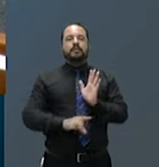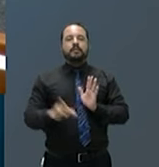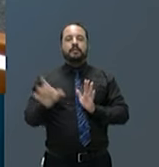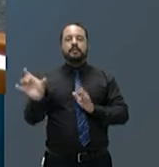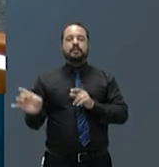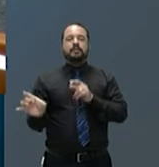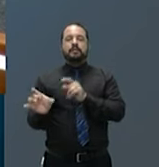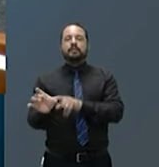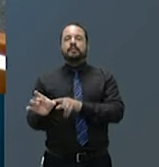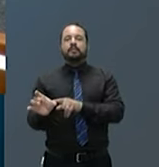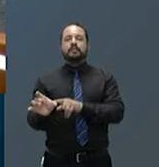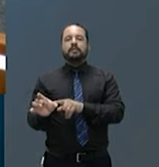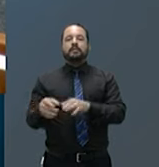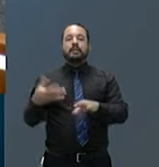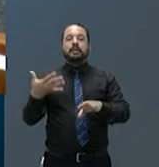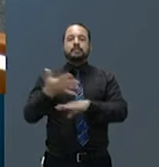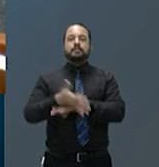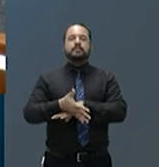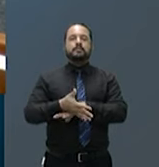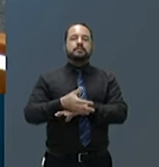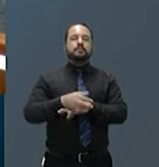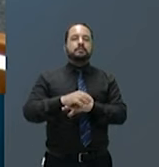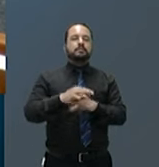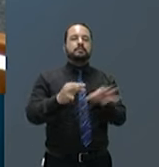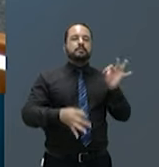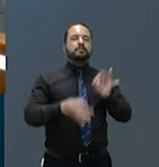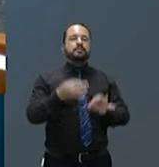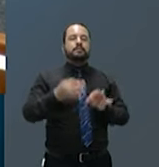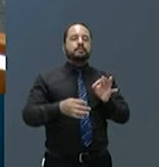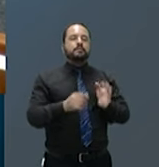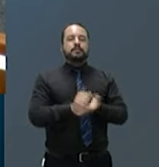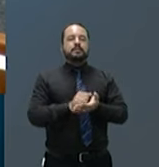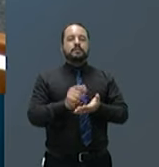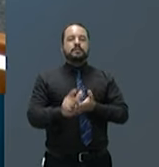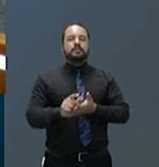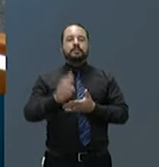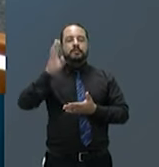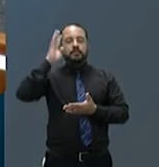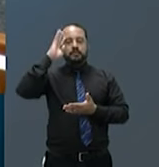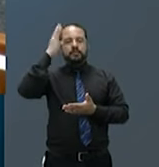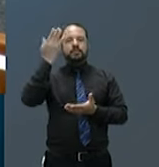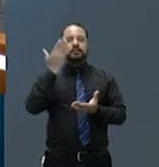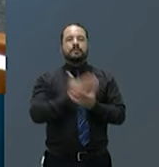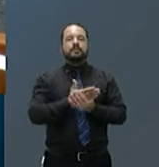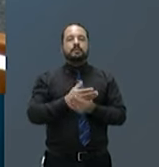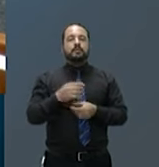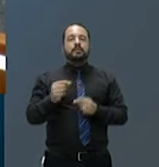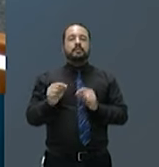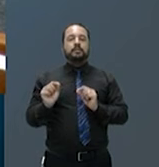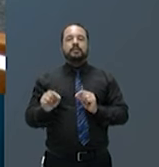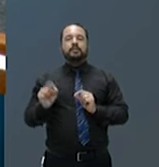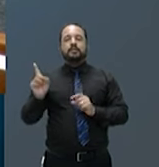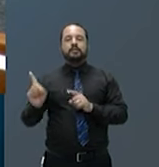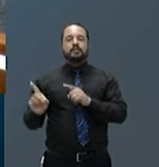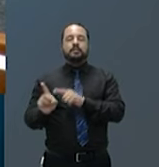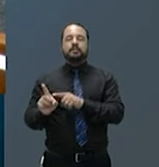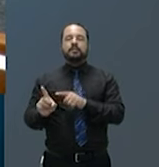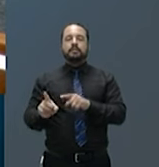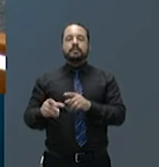acesso à justiça. E o mérito desse agravo interno pode questionar a aplicação de precedente qualificado ao caso